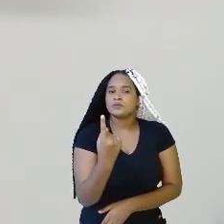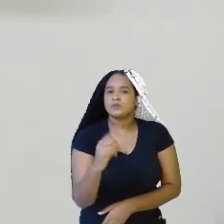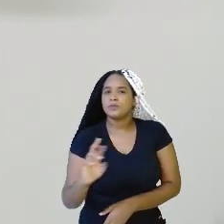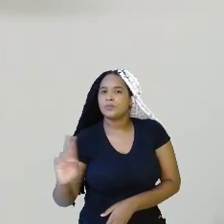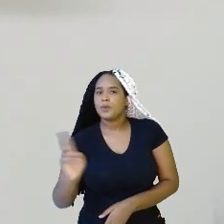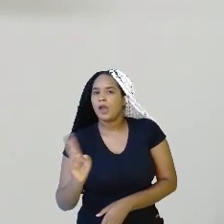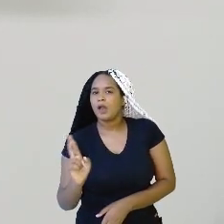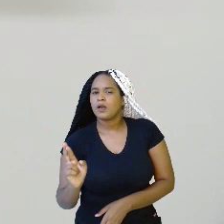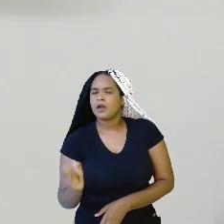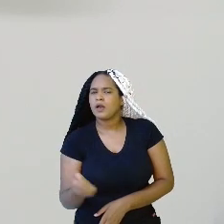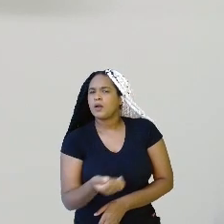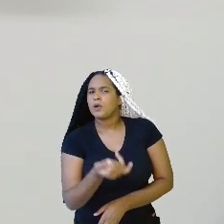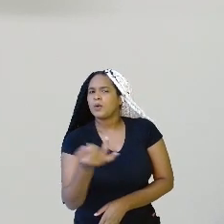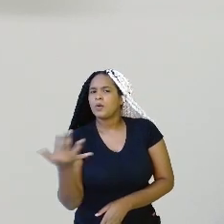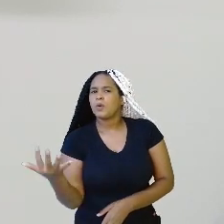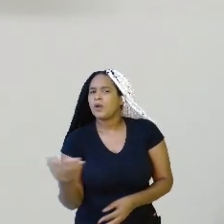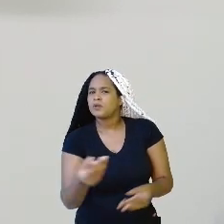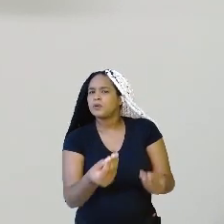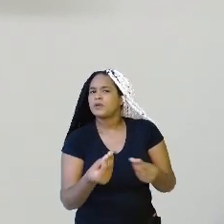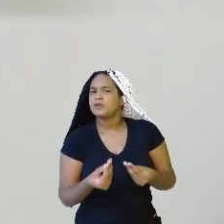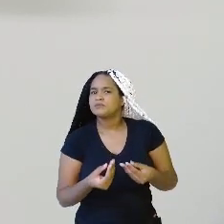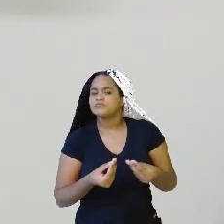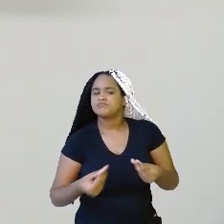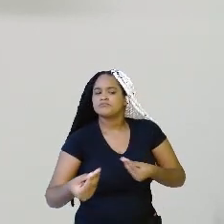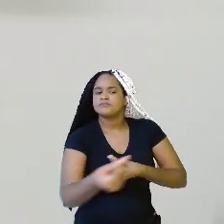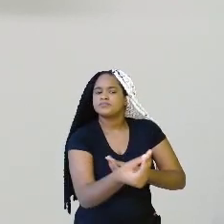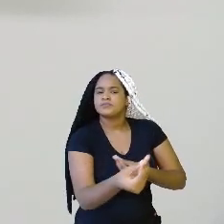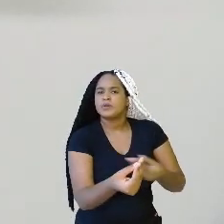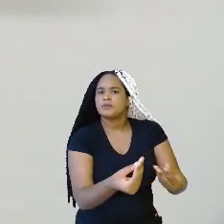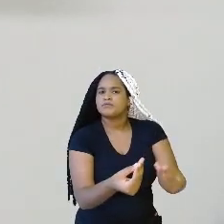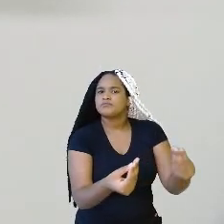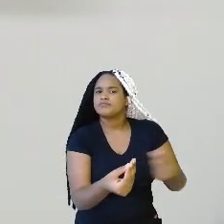R$81. Quanto foi que ele recebeu de troco?